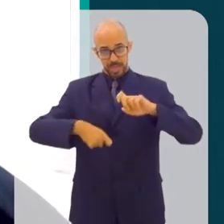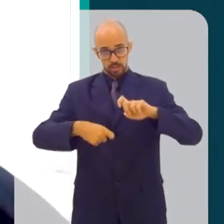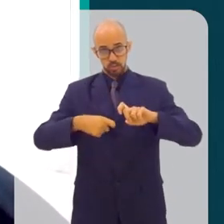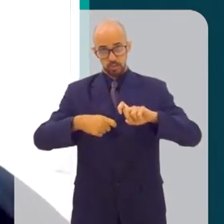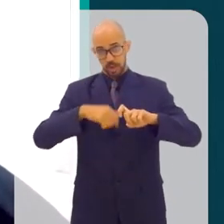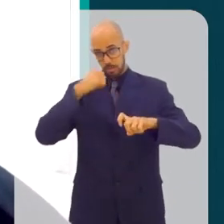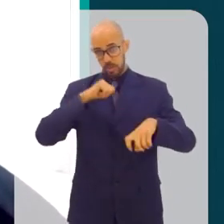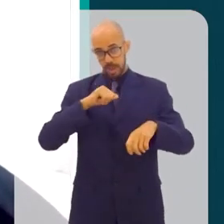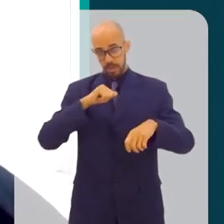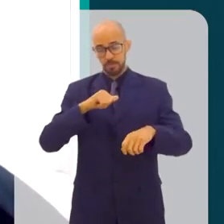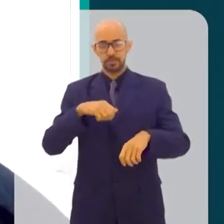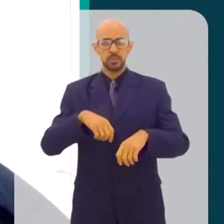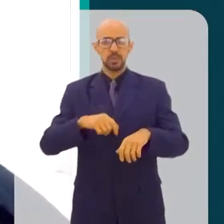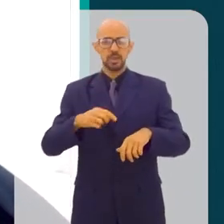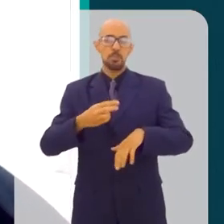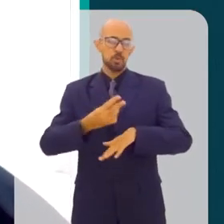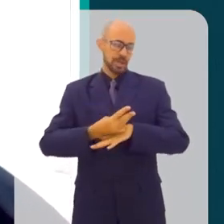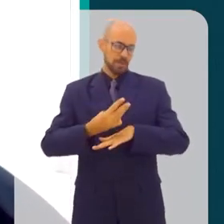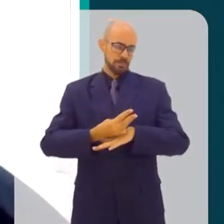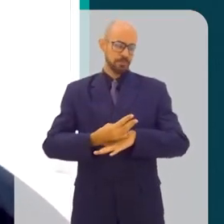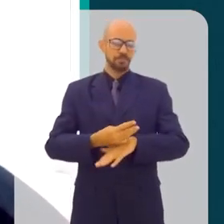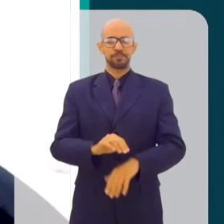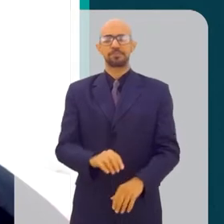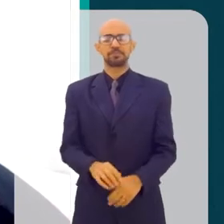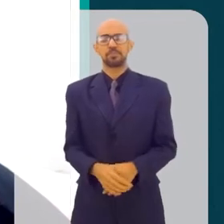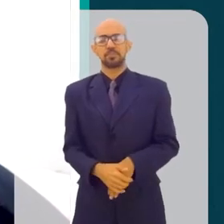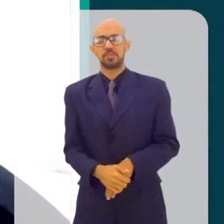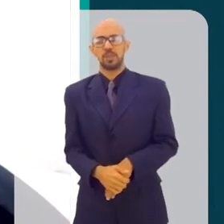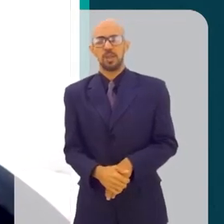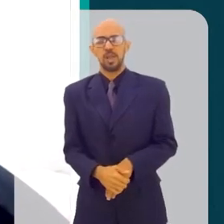mulher. Isso no caso que a gente está falando na terceira idade.